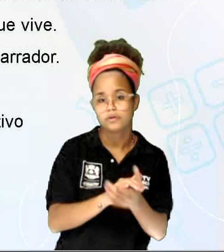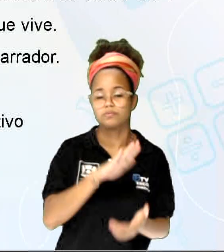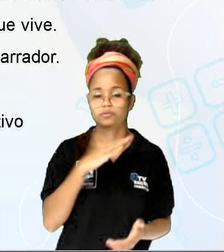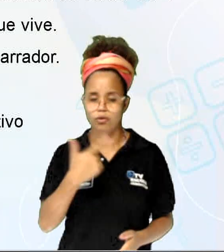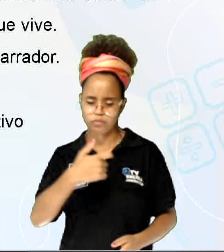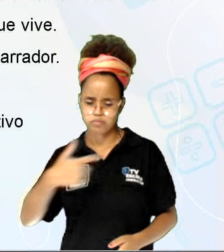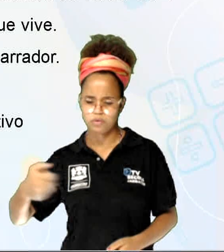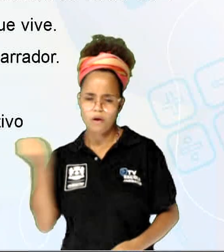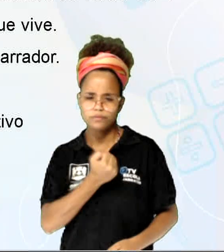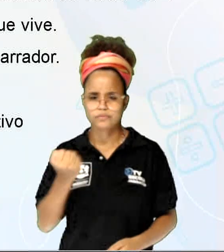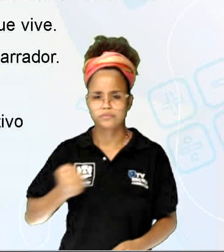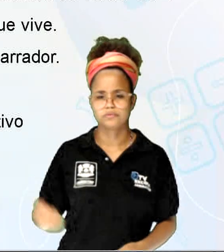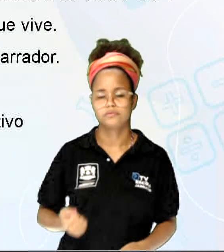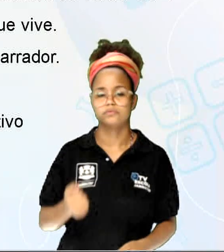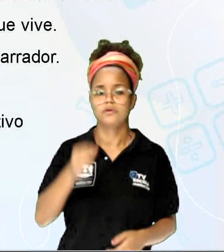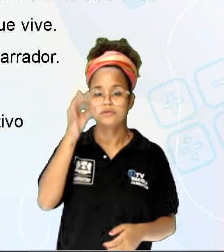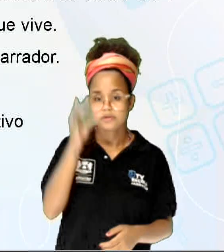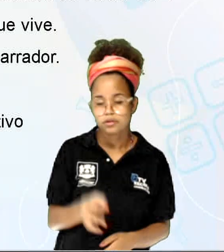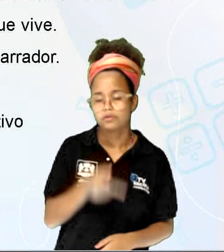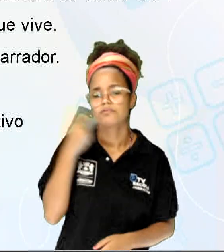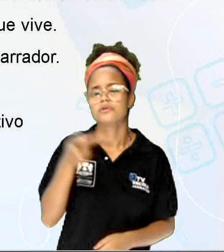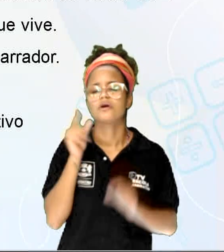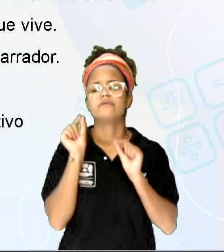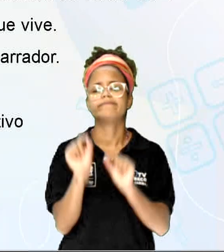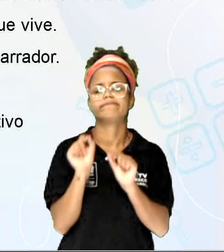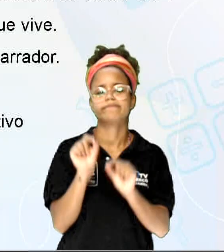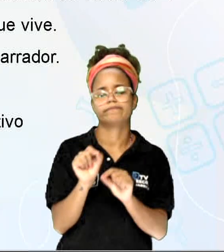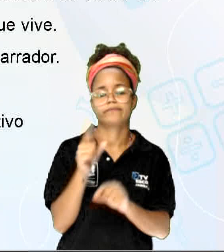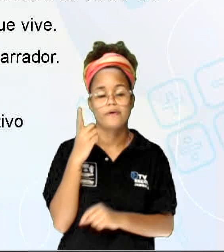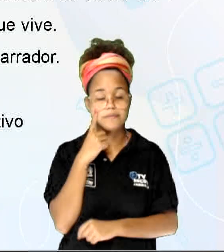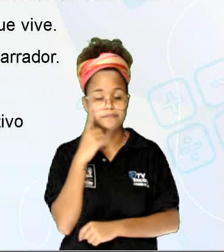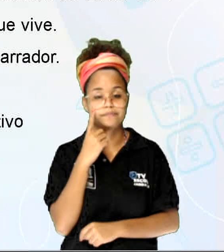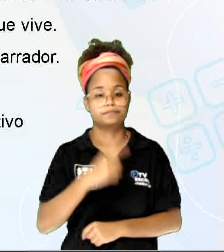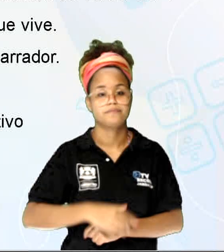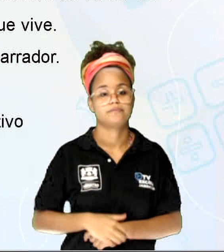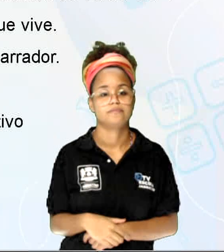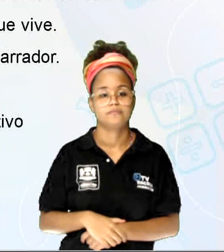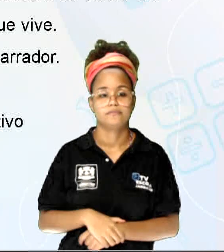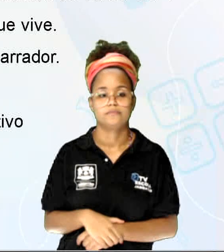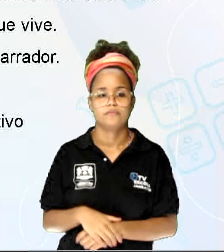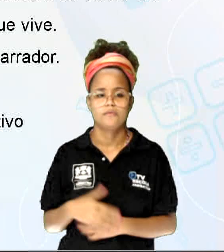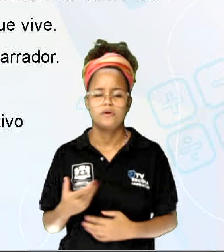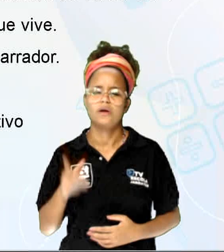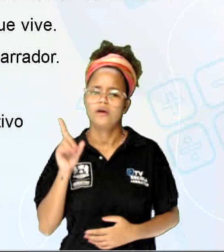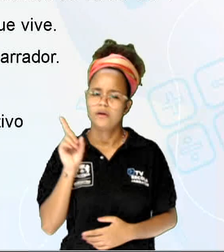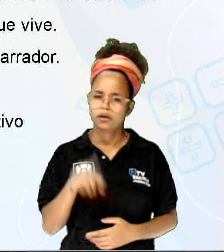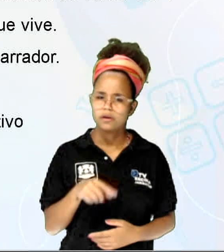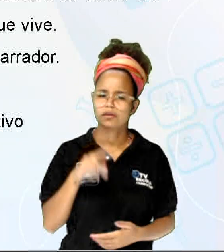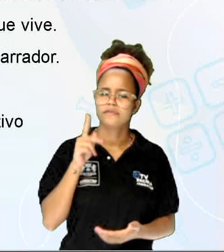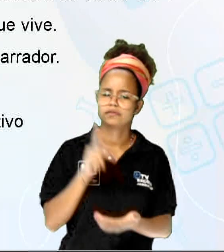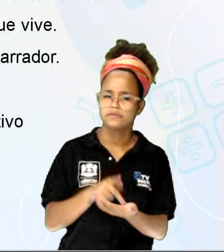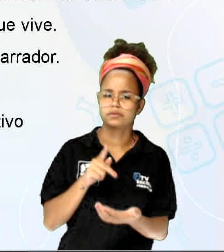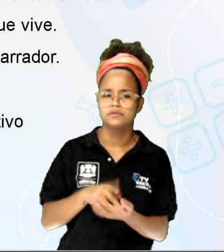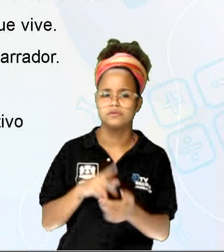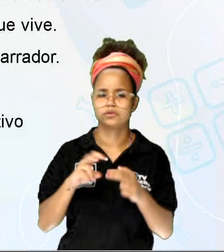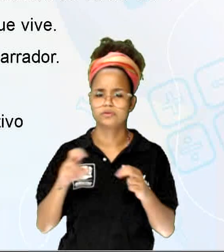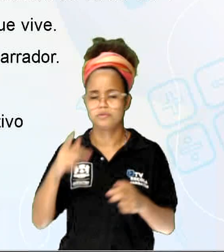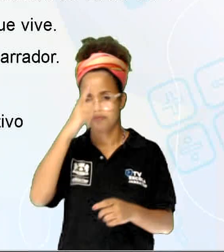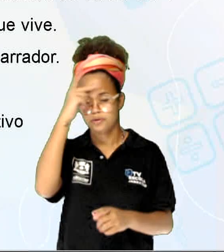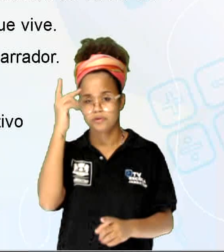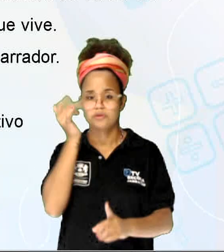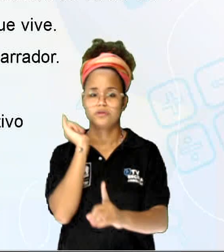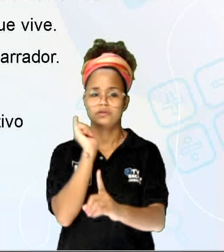facadas, é correto dizer que, olha aí agora a bronca, torna convincente o ponto de vista do narrador